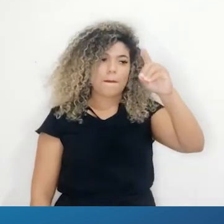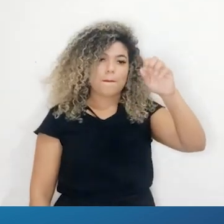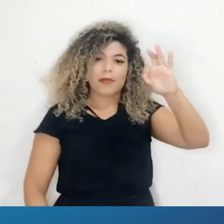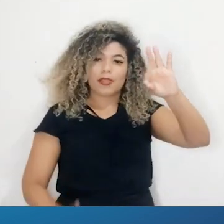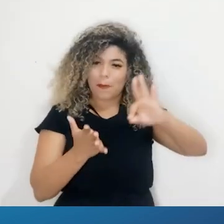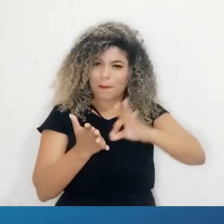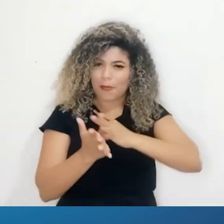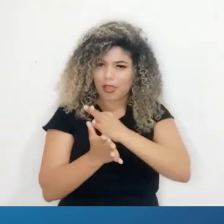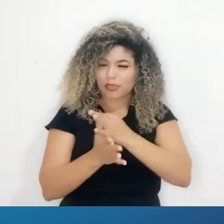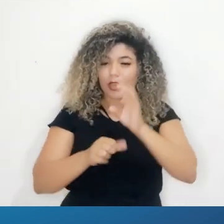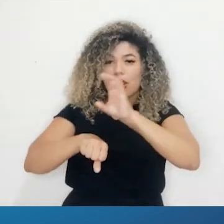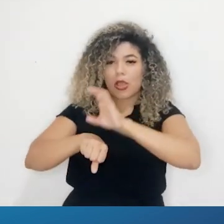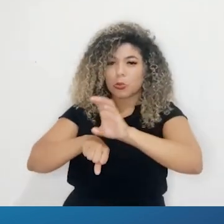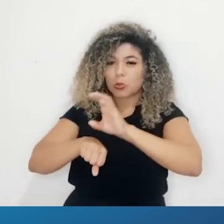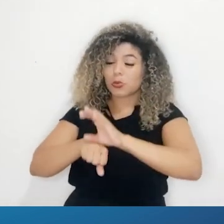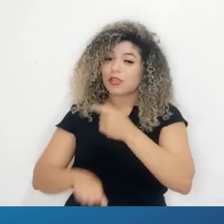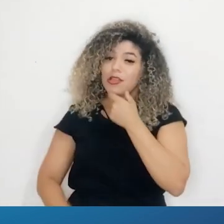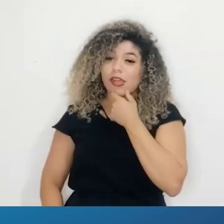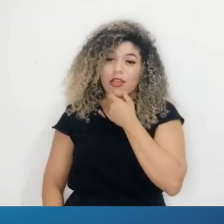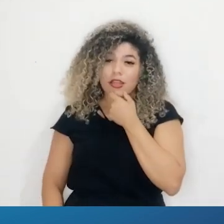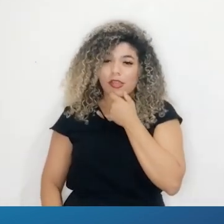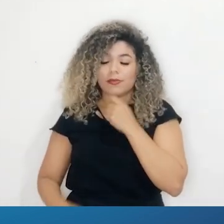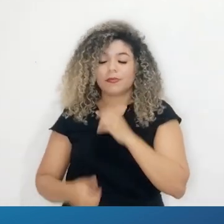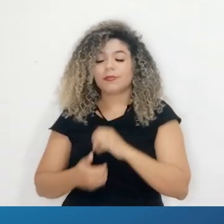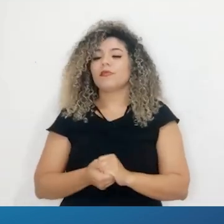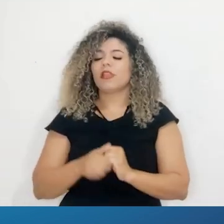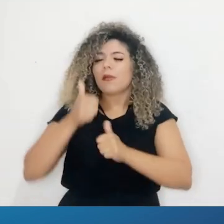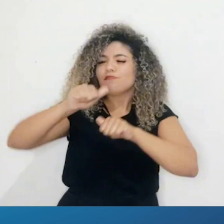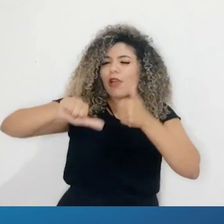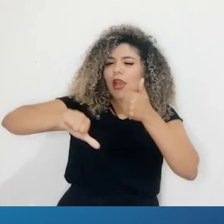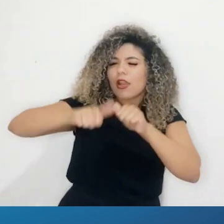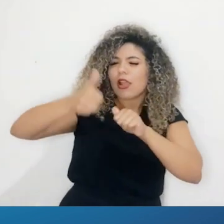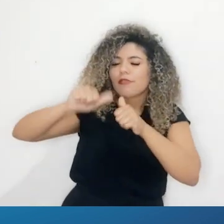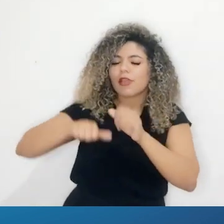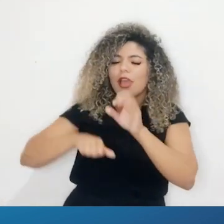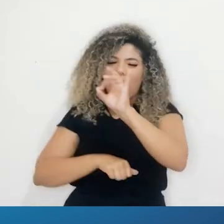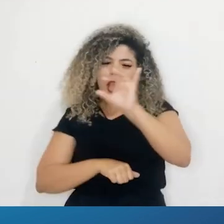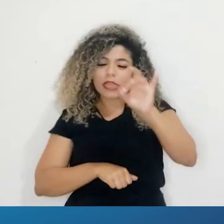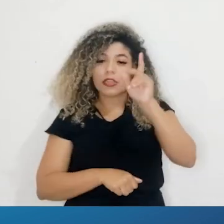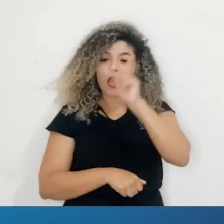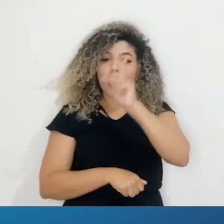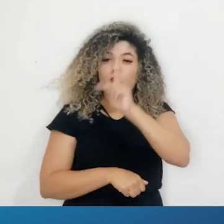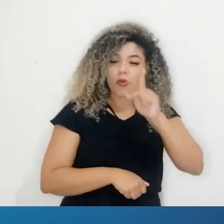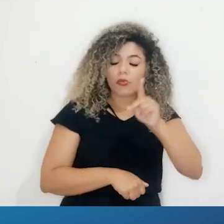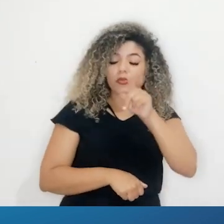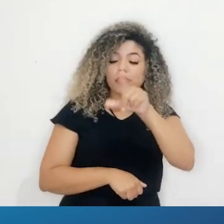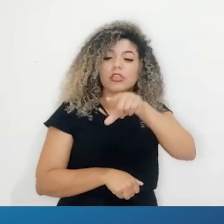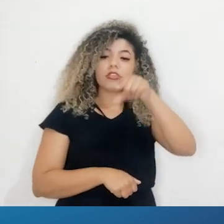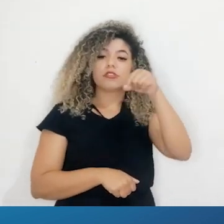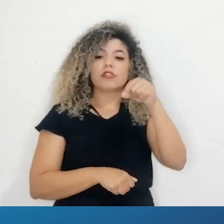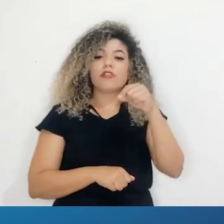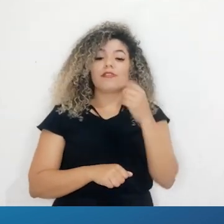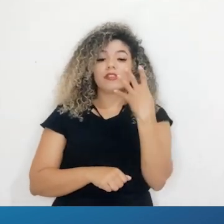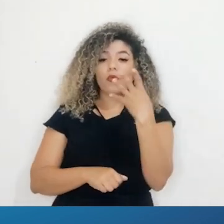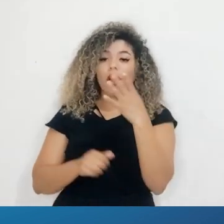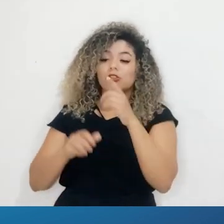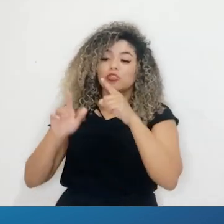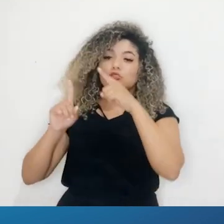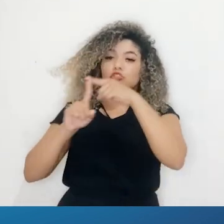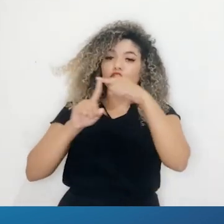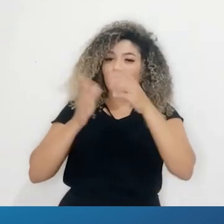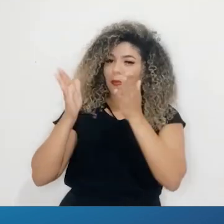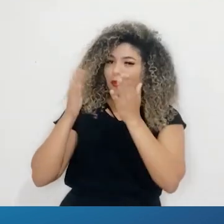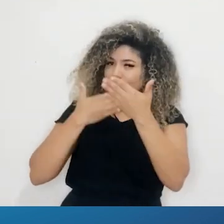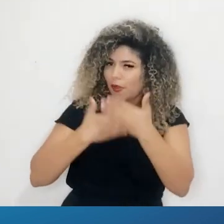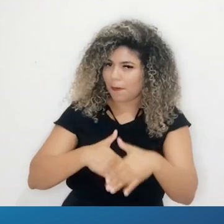matriculados em um curso de inglês para avaliar esses alunos o professor optou por fazer quatro provas para